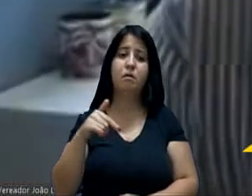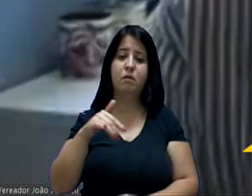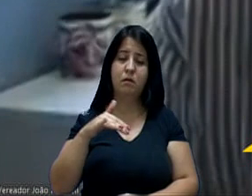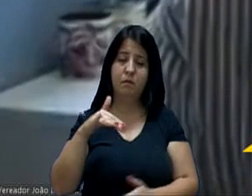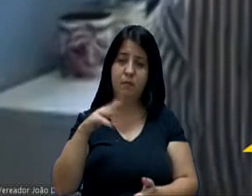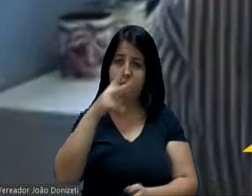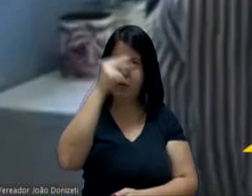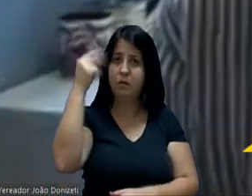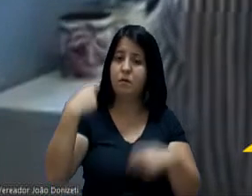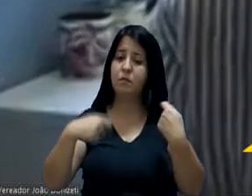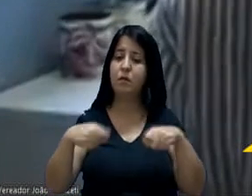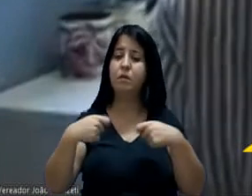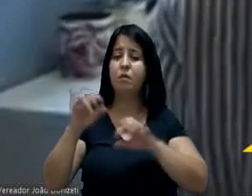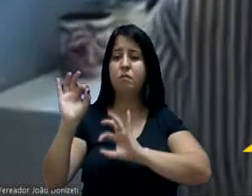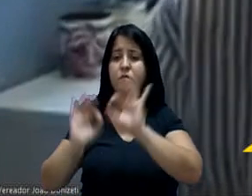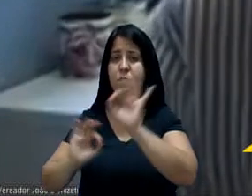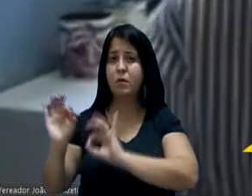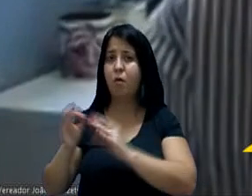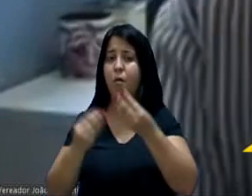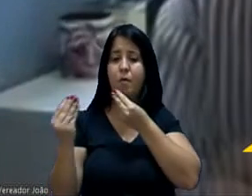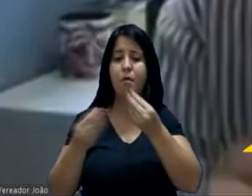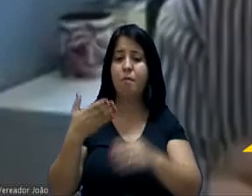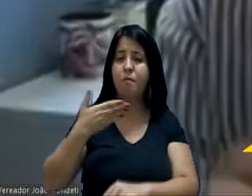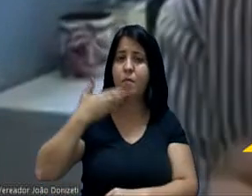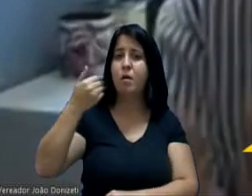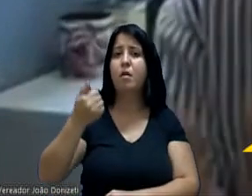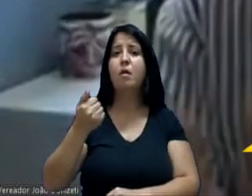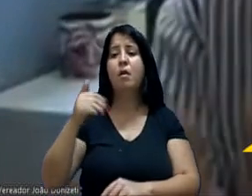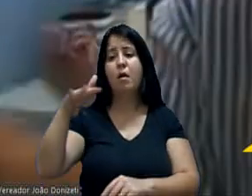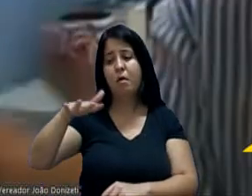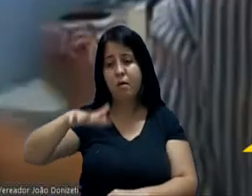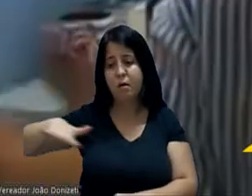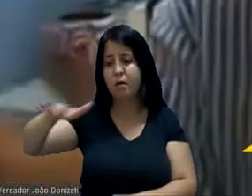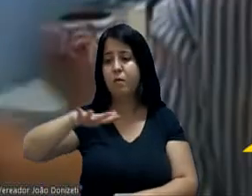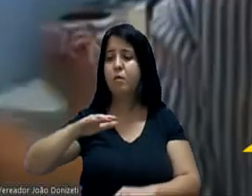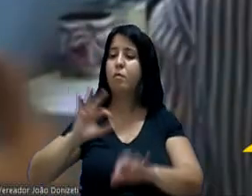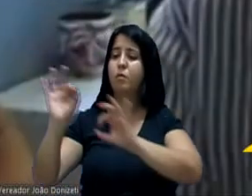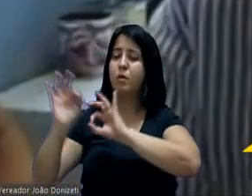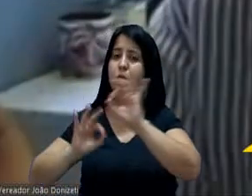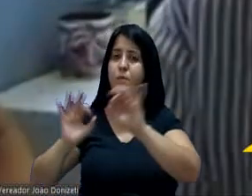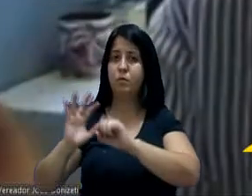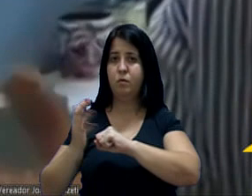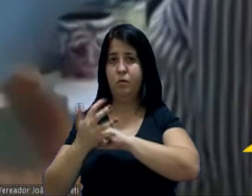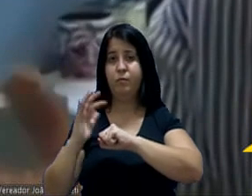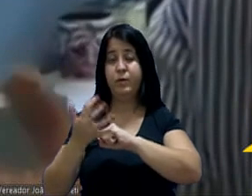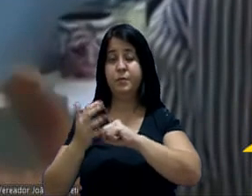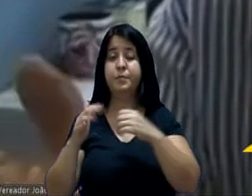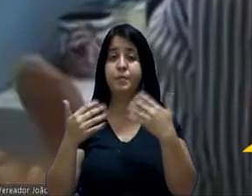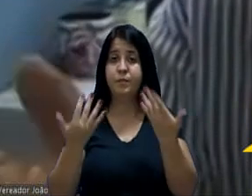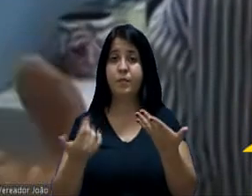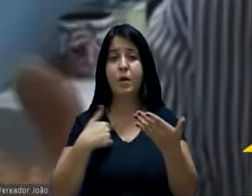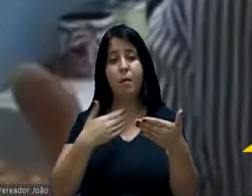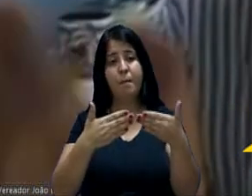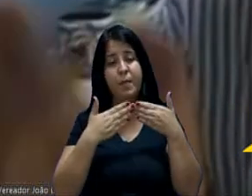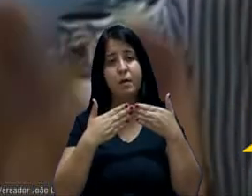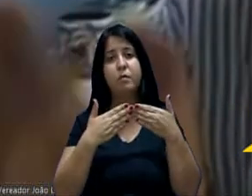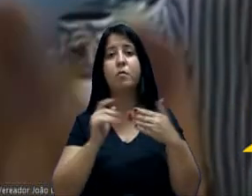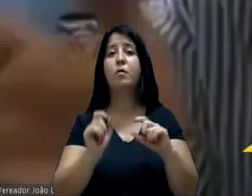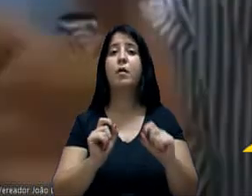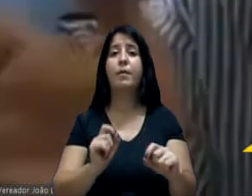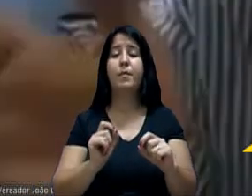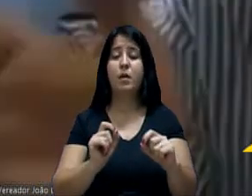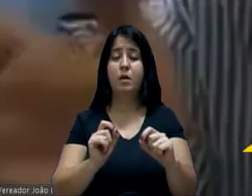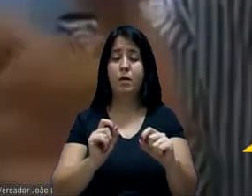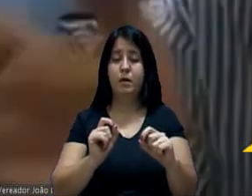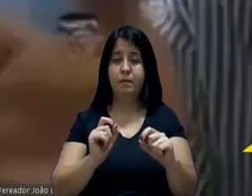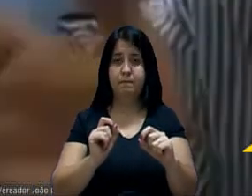possam aplicar da melhor maneira possível dentro do programa do Covid. Então, eu peço encaminhamento para que nós